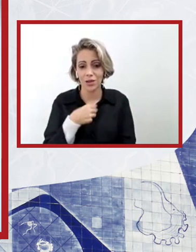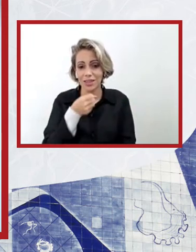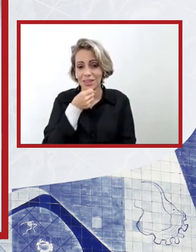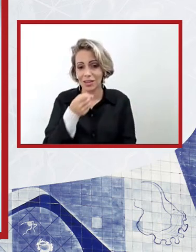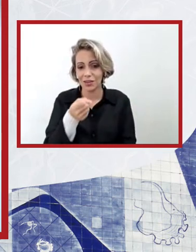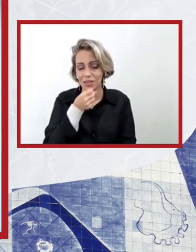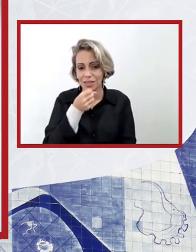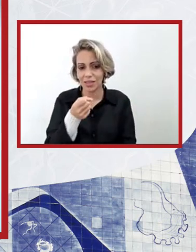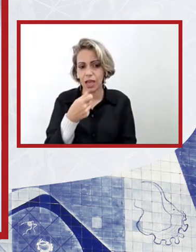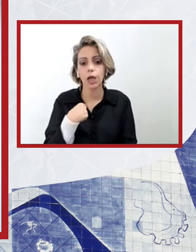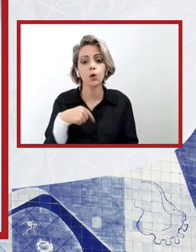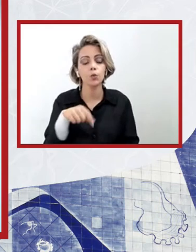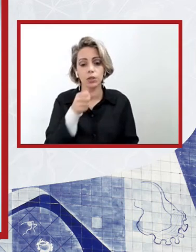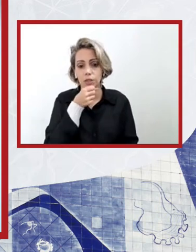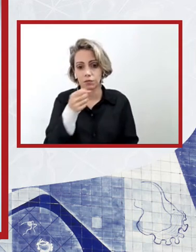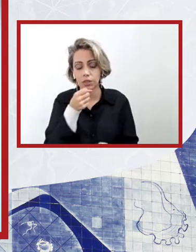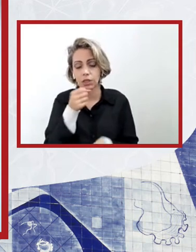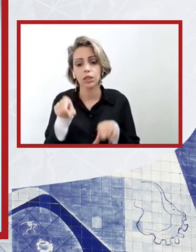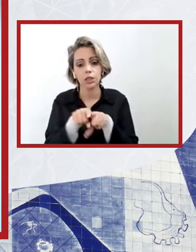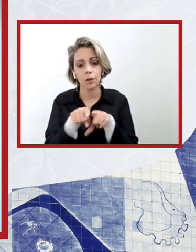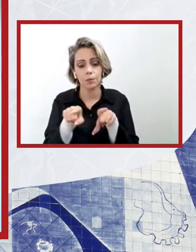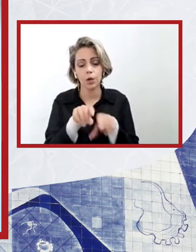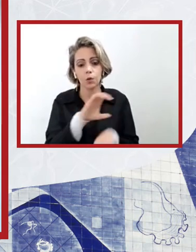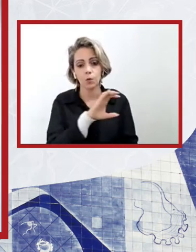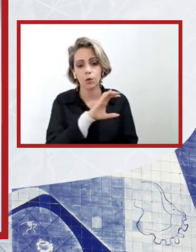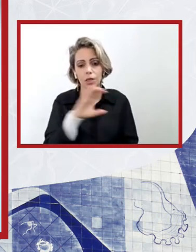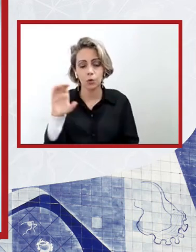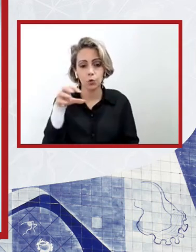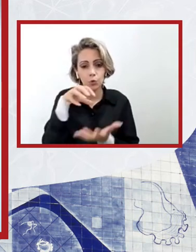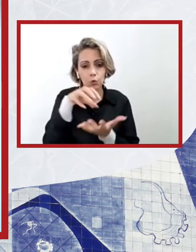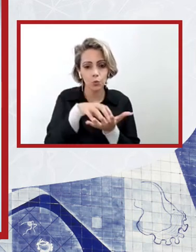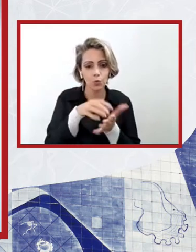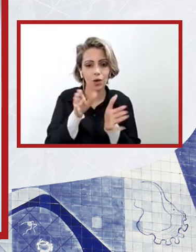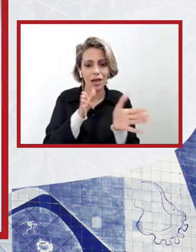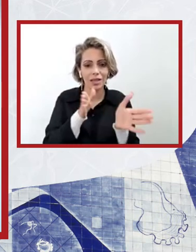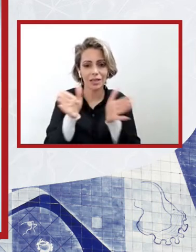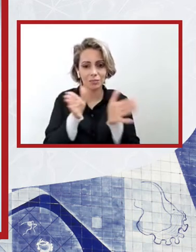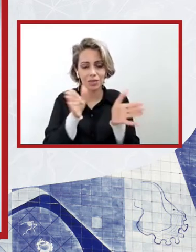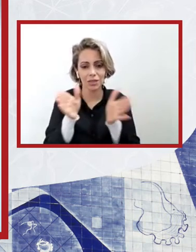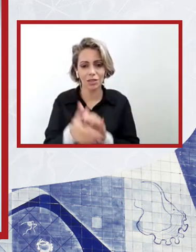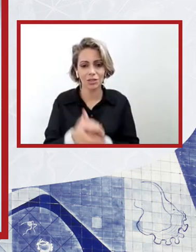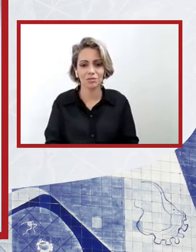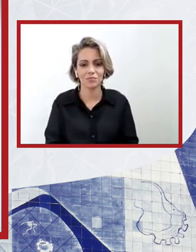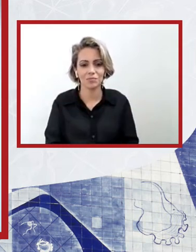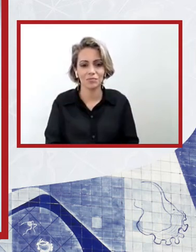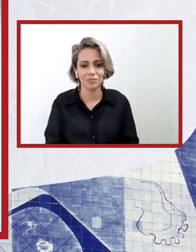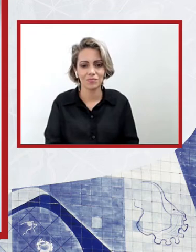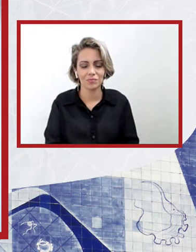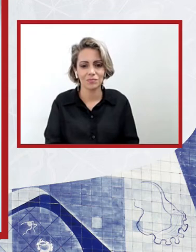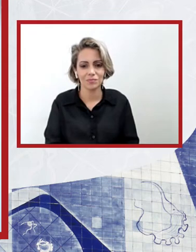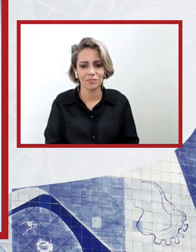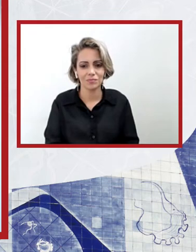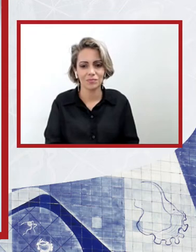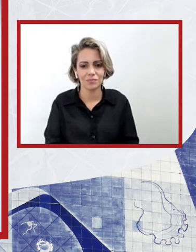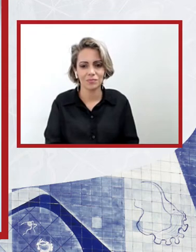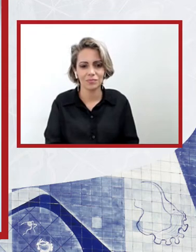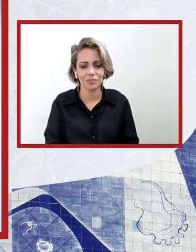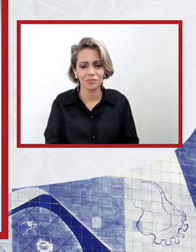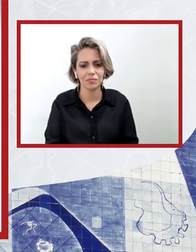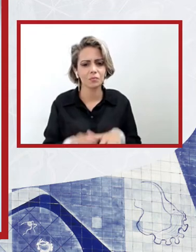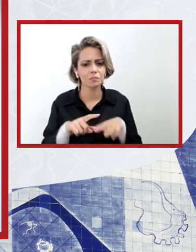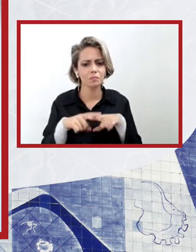o coordenador do respectivo núcleo de acessibilidade. Né? Só que ao invés